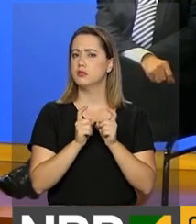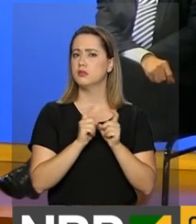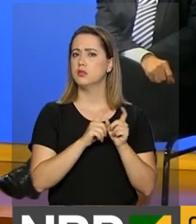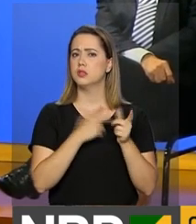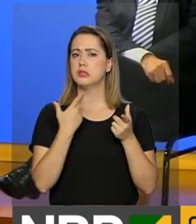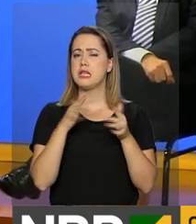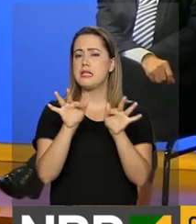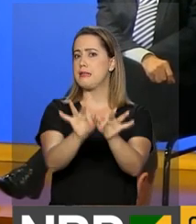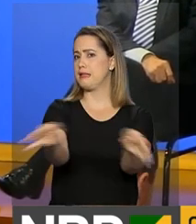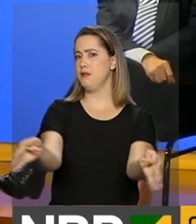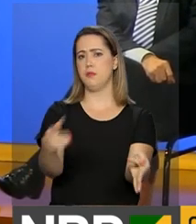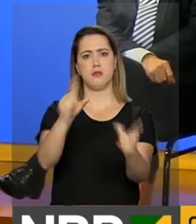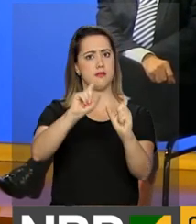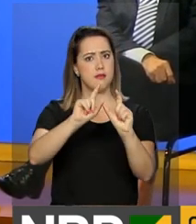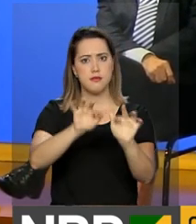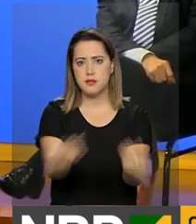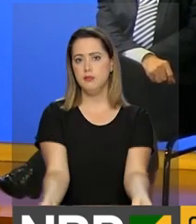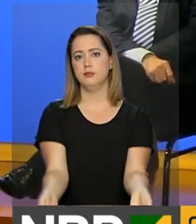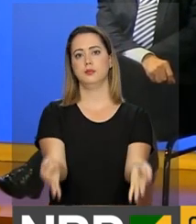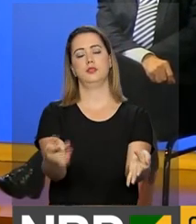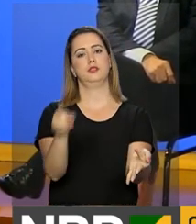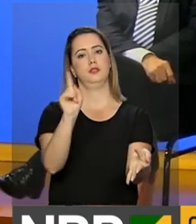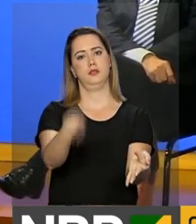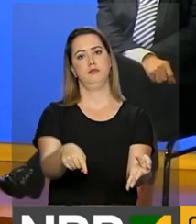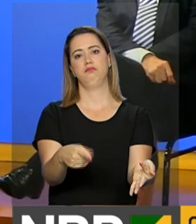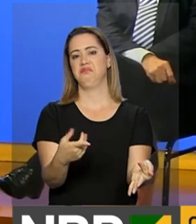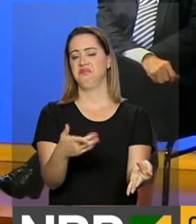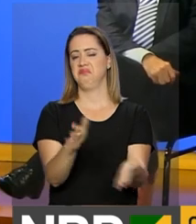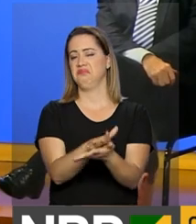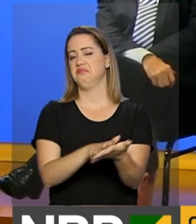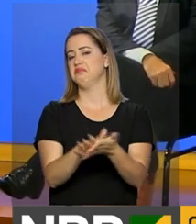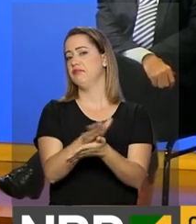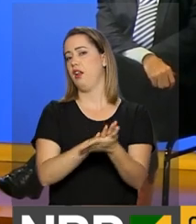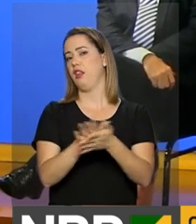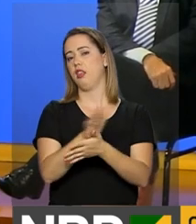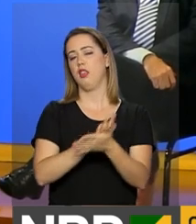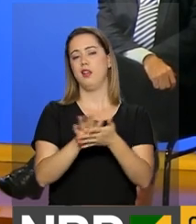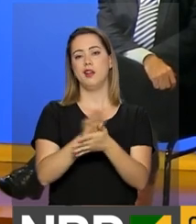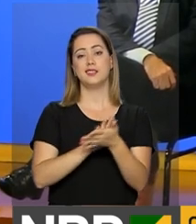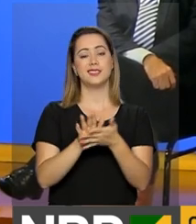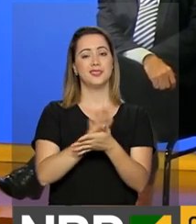da menor singeleza, trivial, frugal, sem nenhum grande,